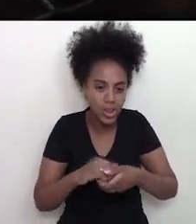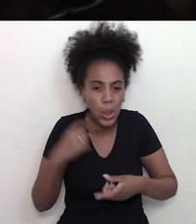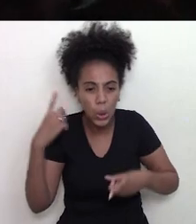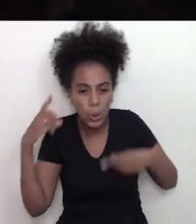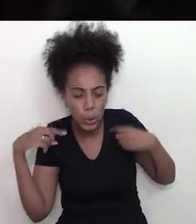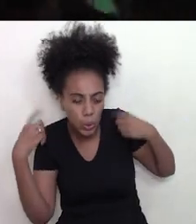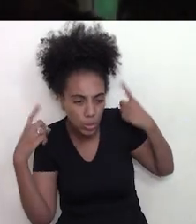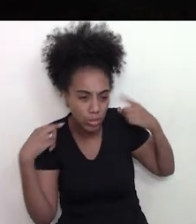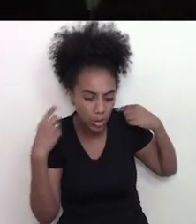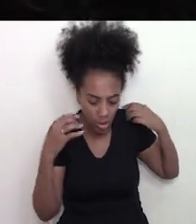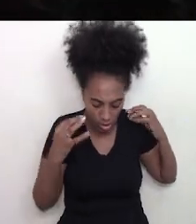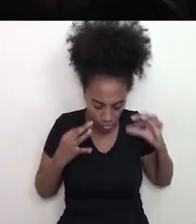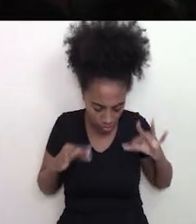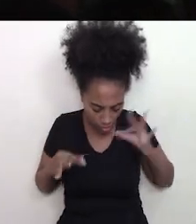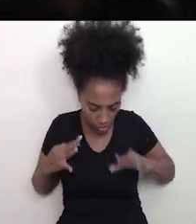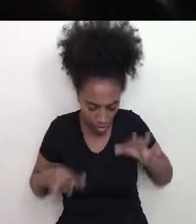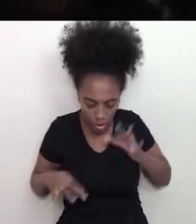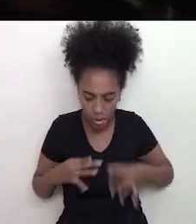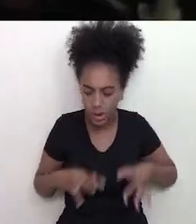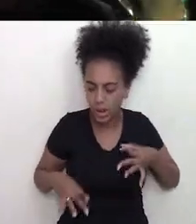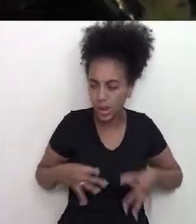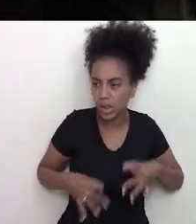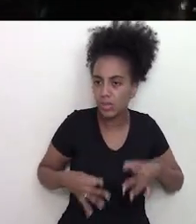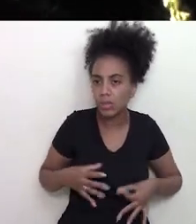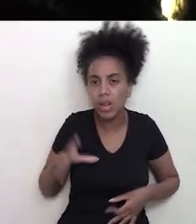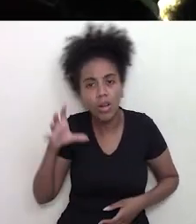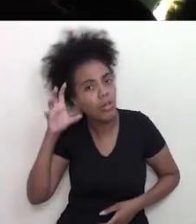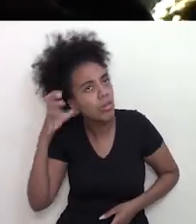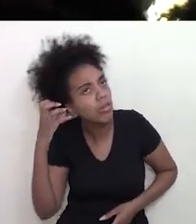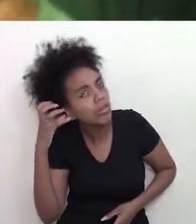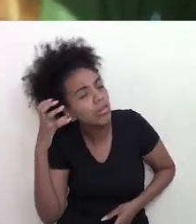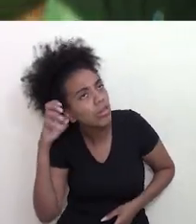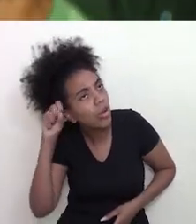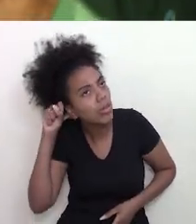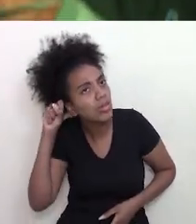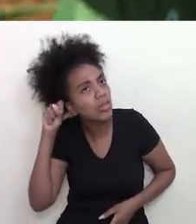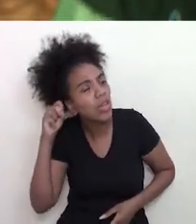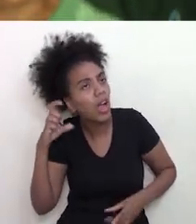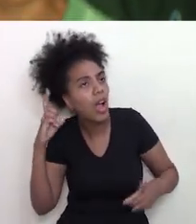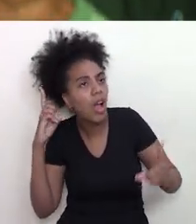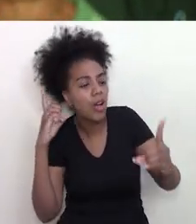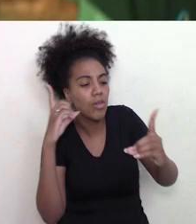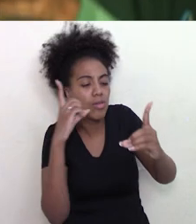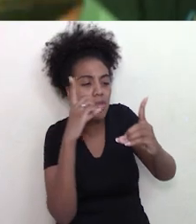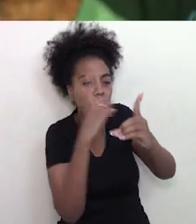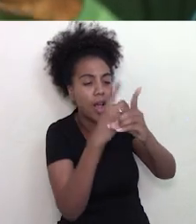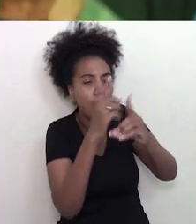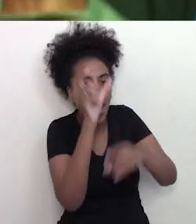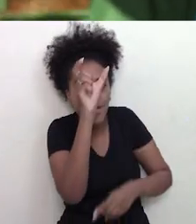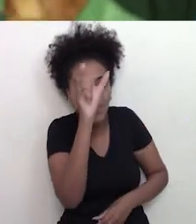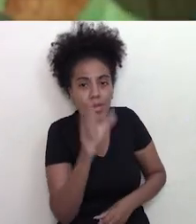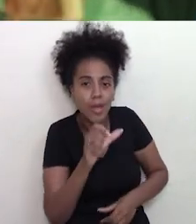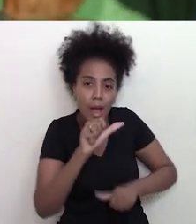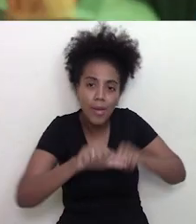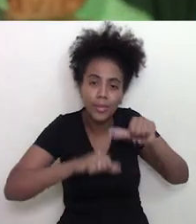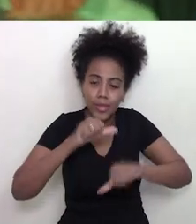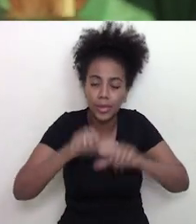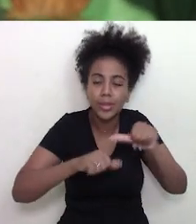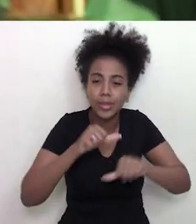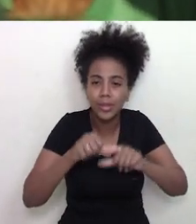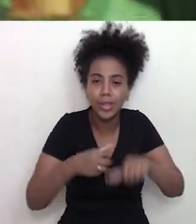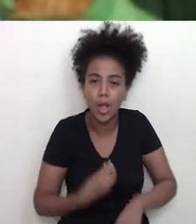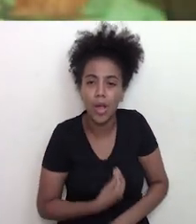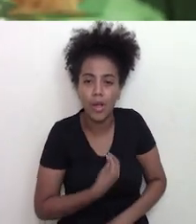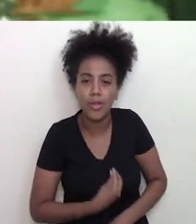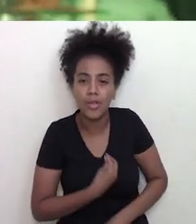sabia. Enquanto eu me arrumava, algo me dizia: você vai encontrar alguém que vai mudar a sua vida inteira da noite pro dia. Tá